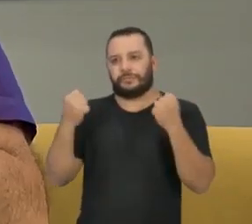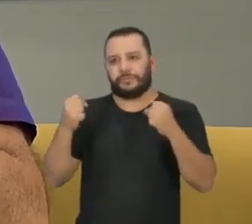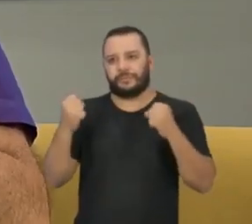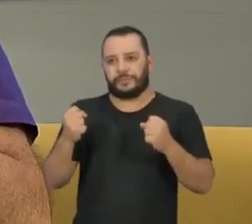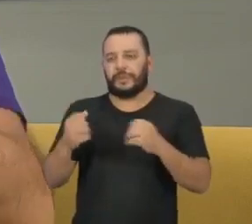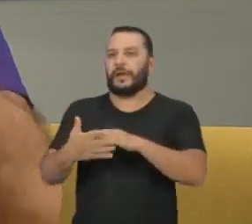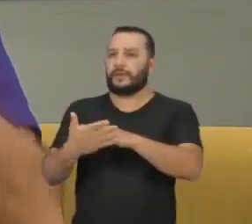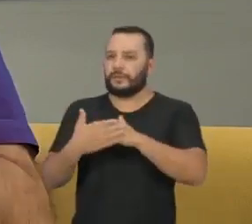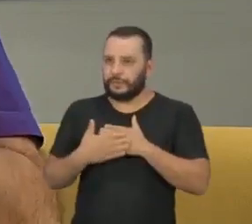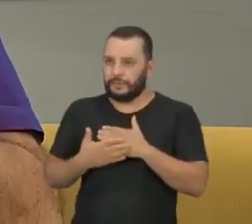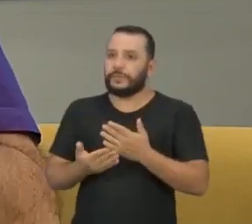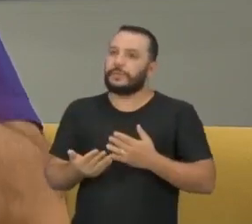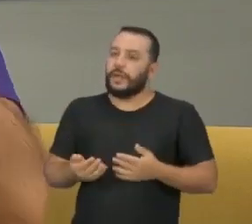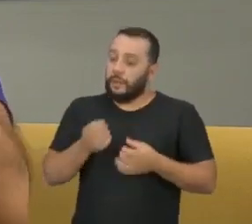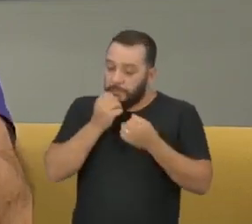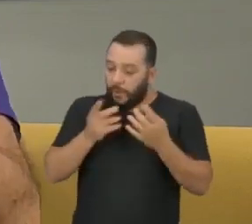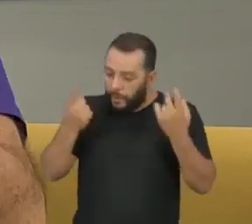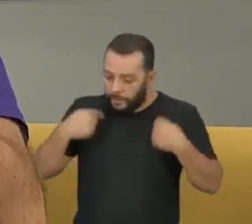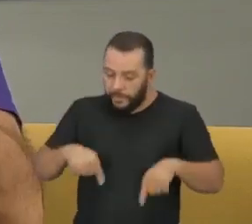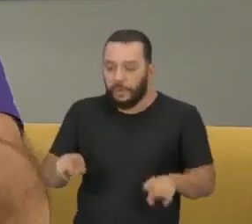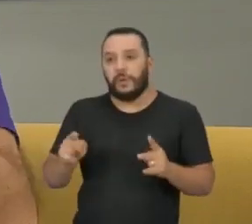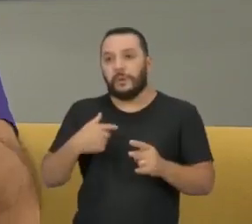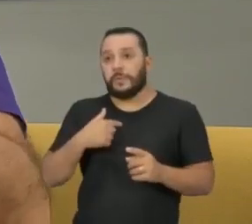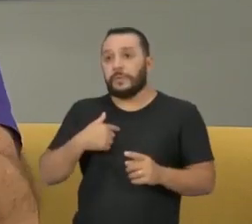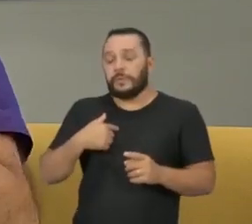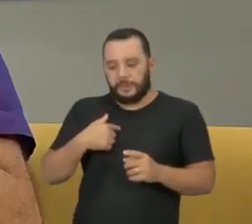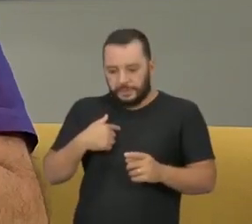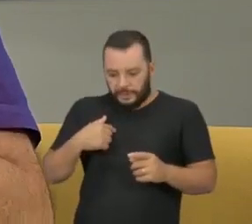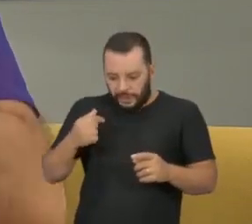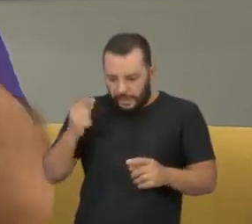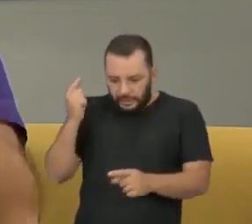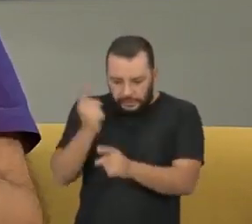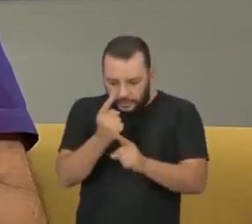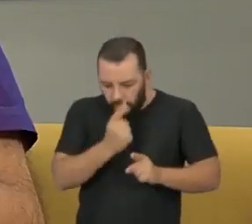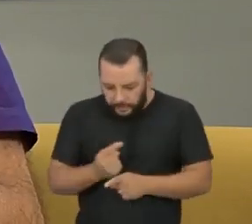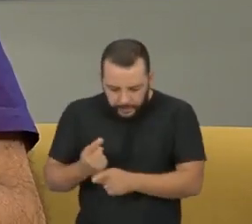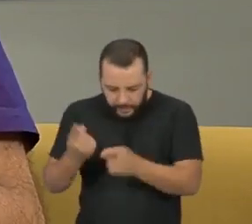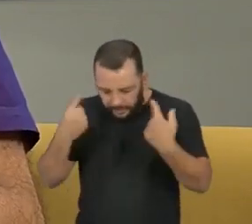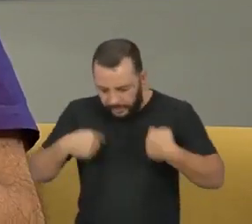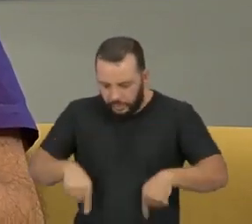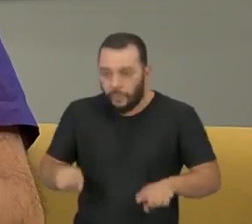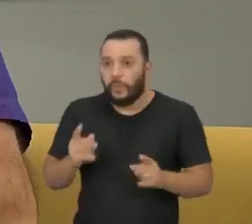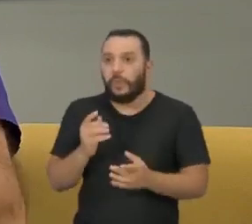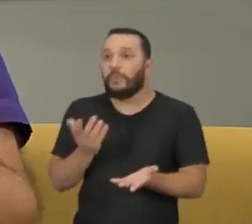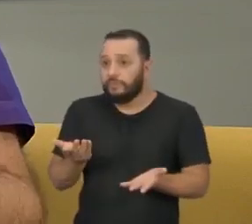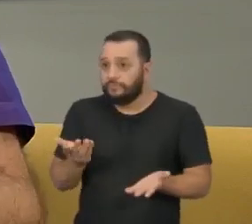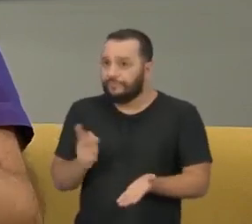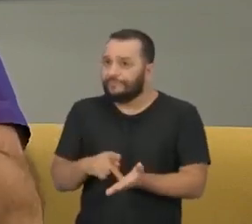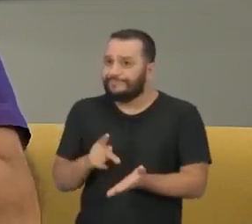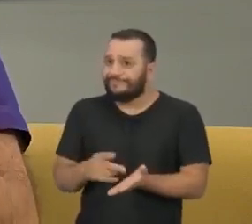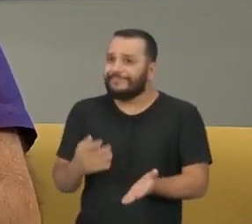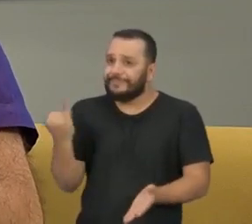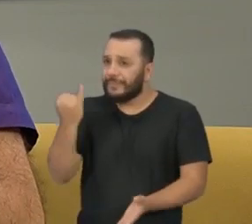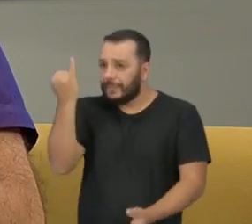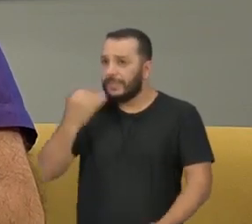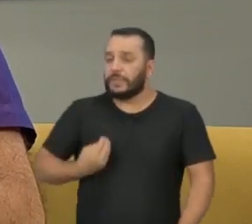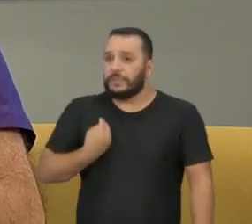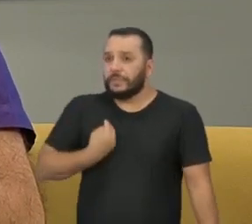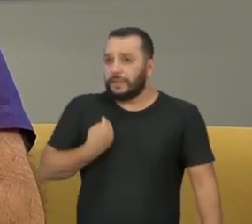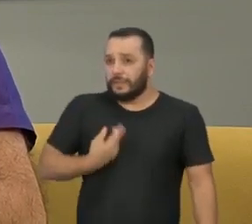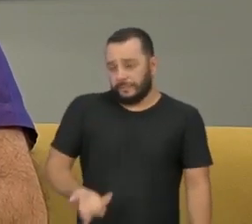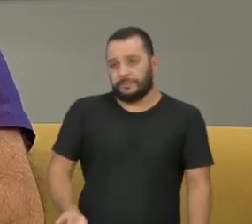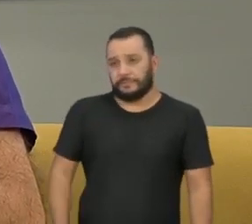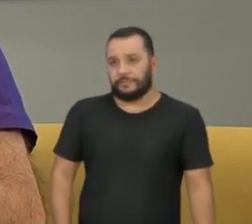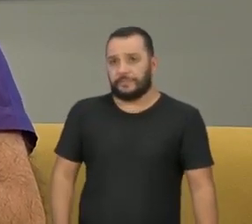apropriação do corpo, de descoberta e renovação de propriedades do teu corpo, que é essencial para a nossa vida de